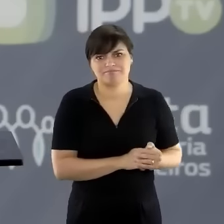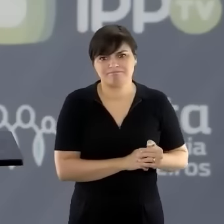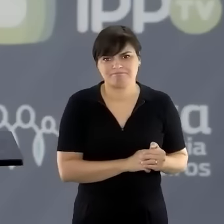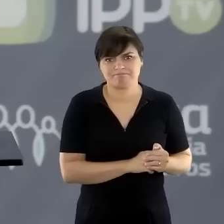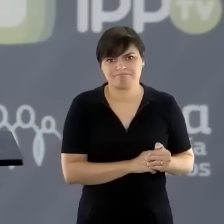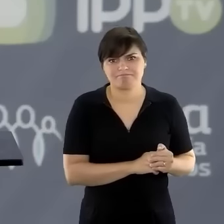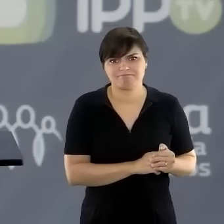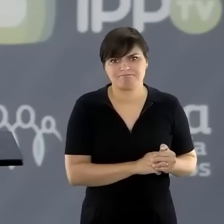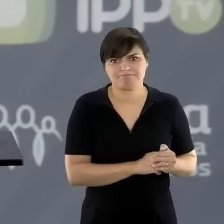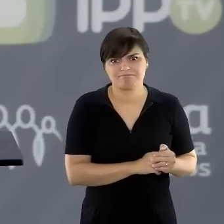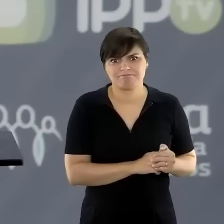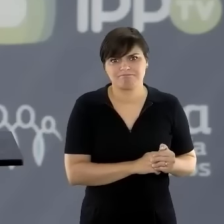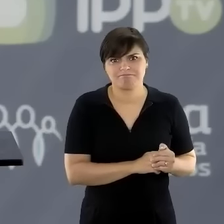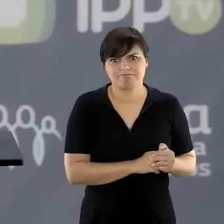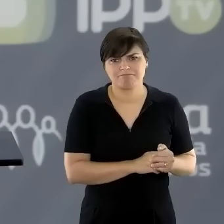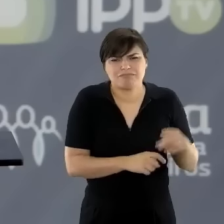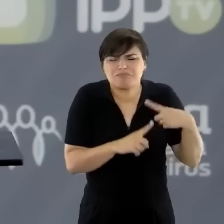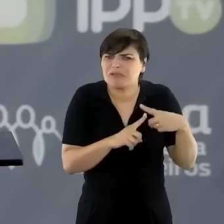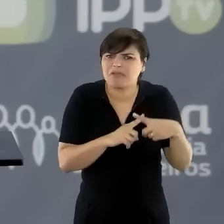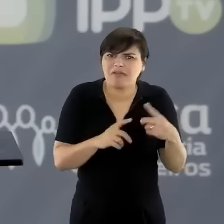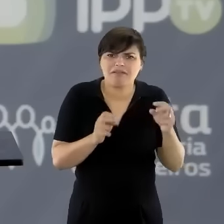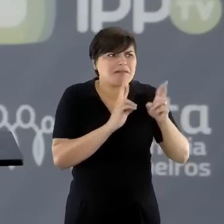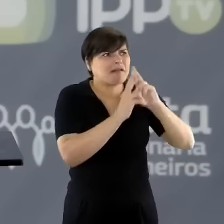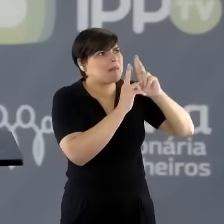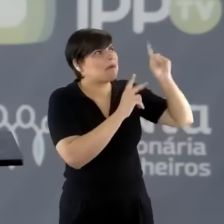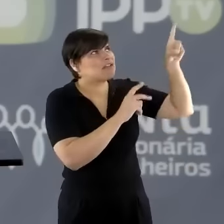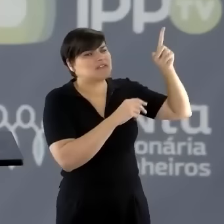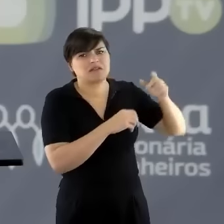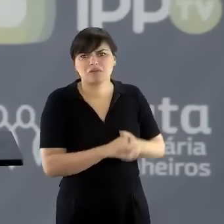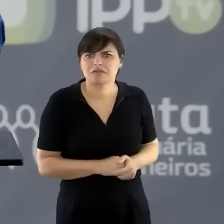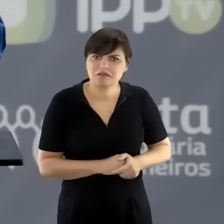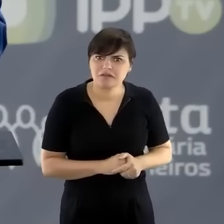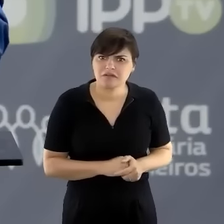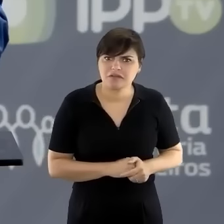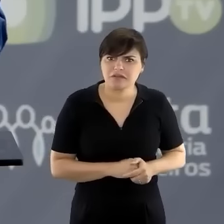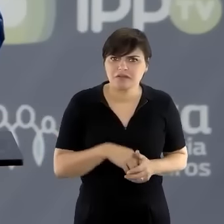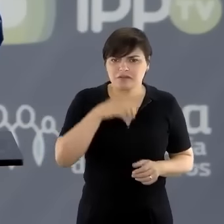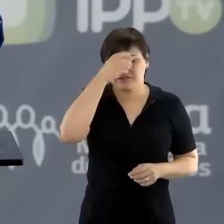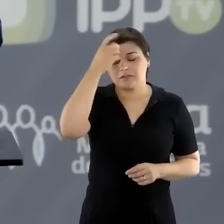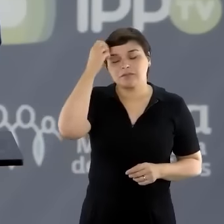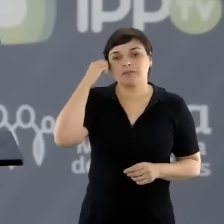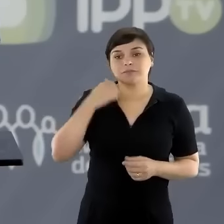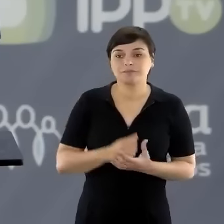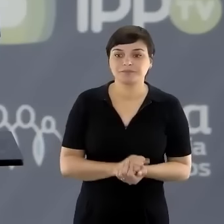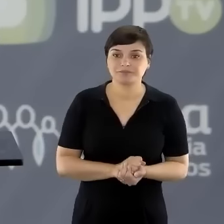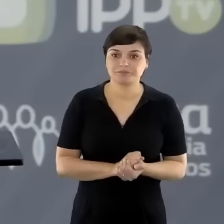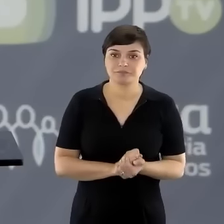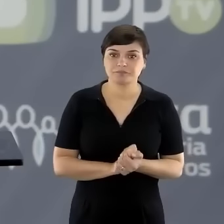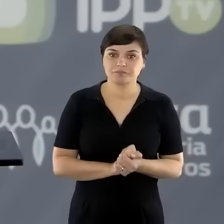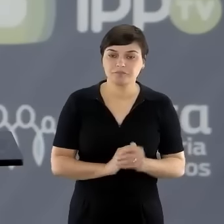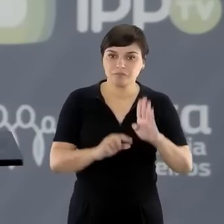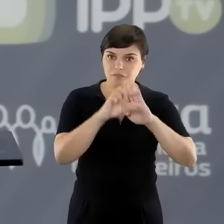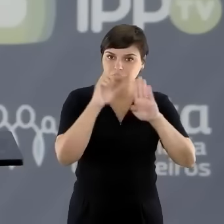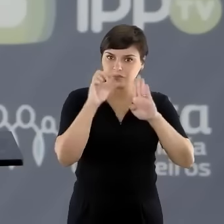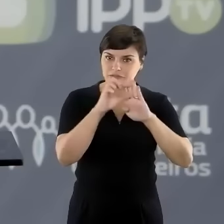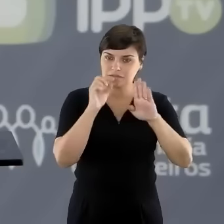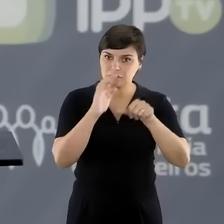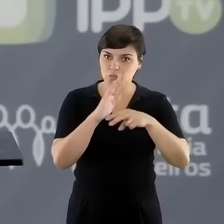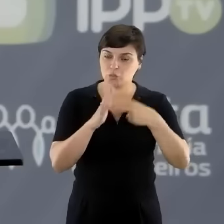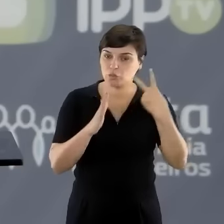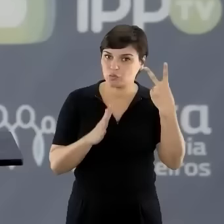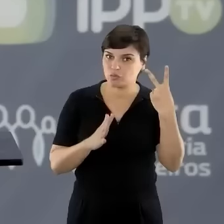Deus E por que que é reclama de Deus confira comigo por gentileza o Versículo 2 Leia